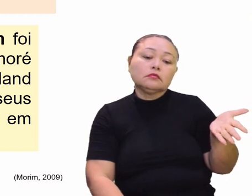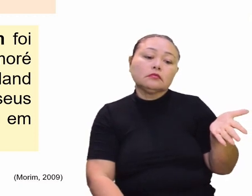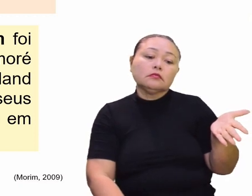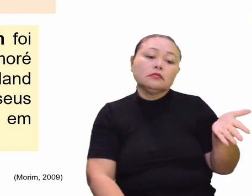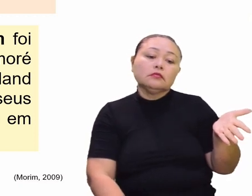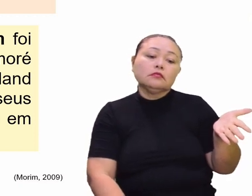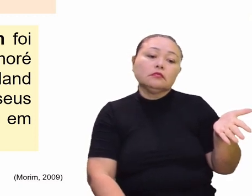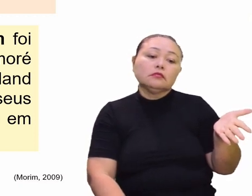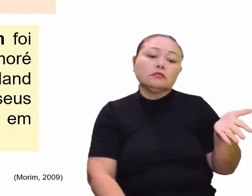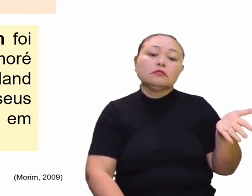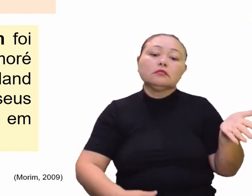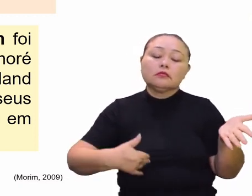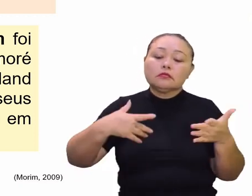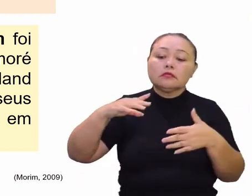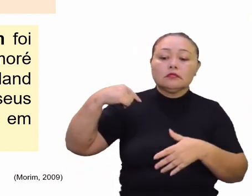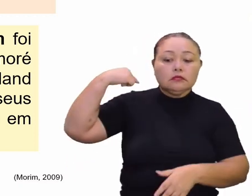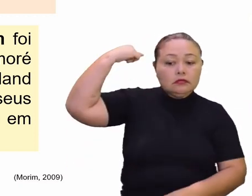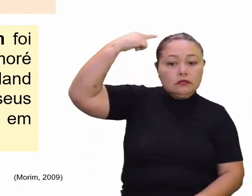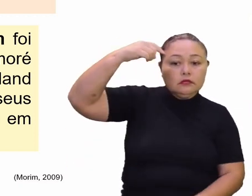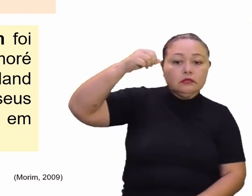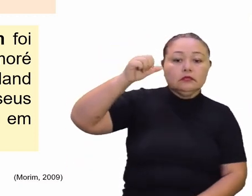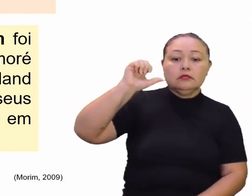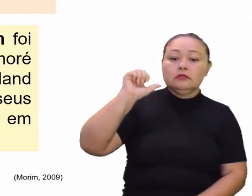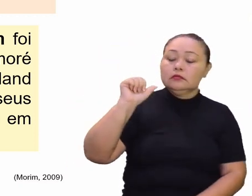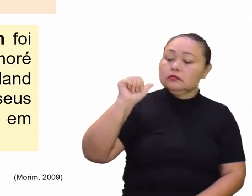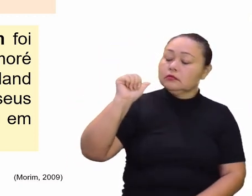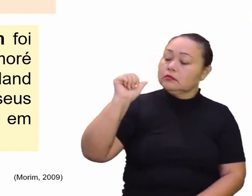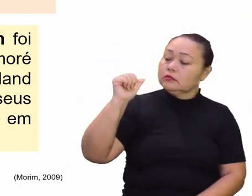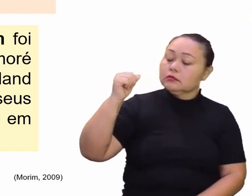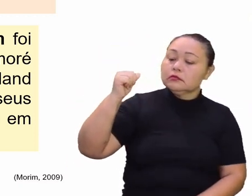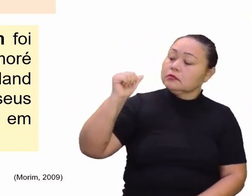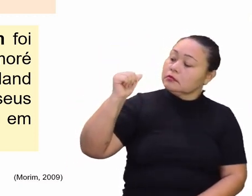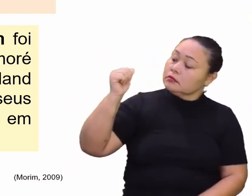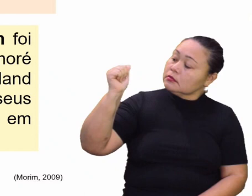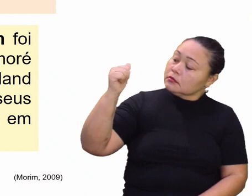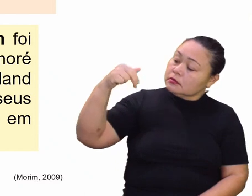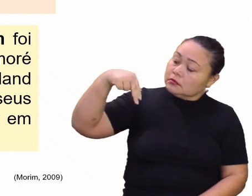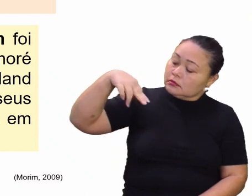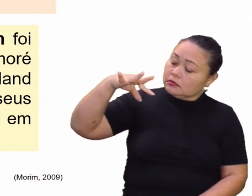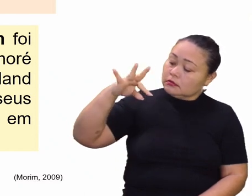Beleza? Muito Desde bem. lá de Santo Antônio até Guajará-Mirim.